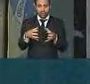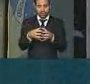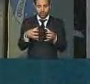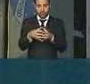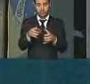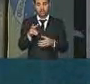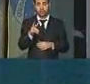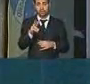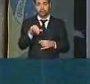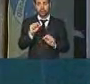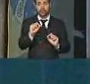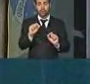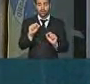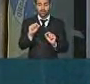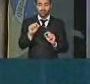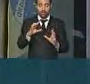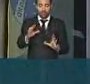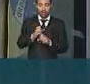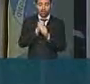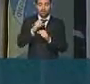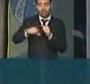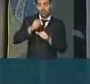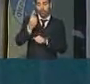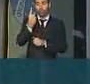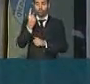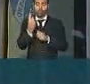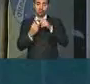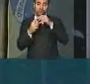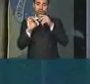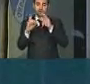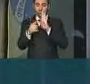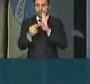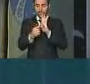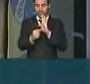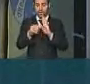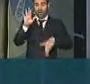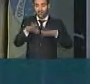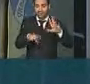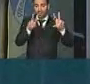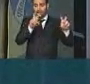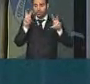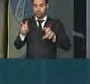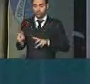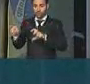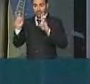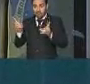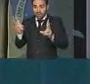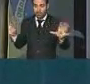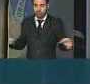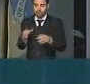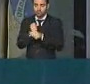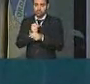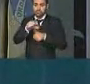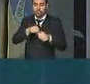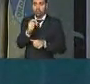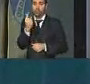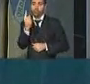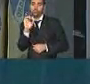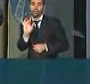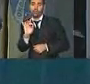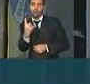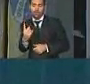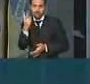funcionarão como um único destaque porque às vezes os assuntos são conexos então dispositivos individuais ou